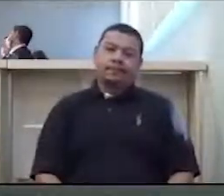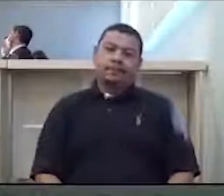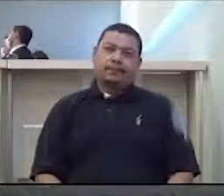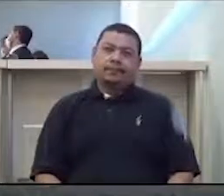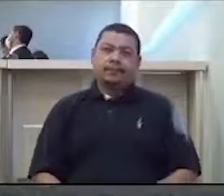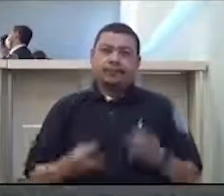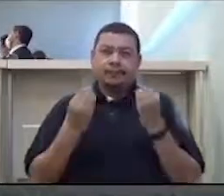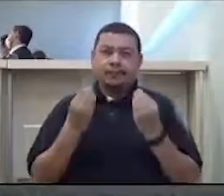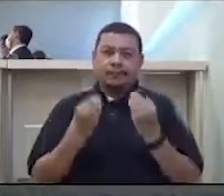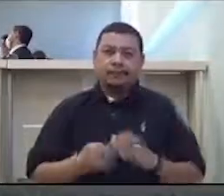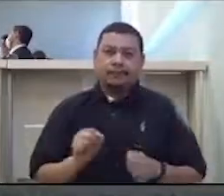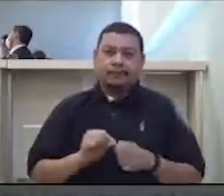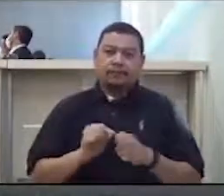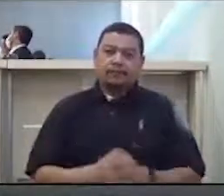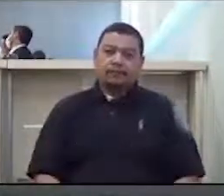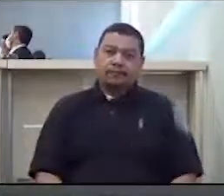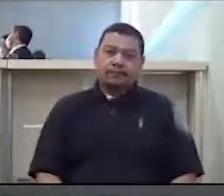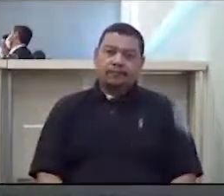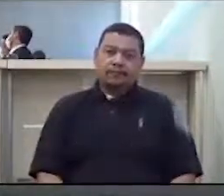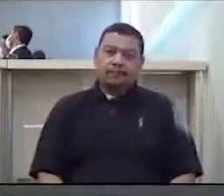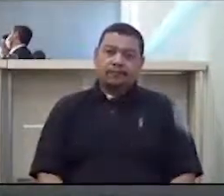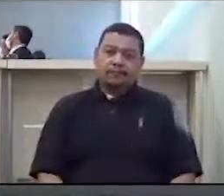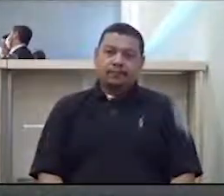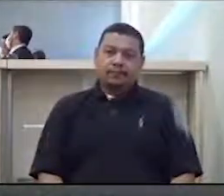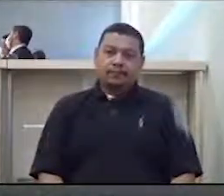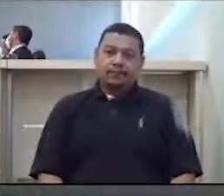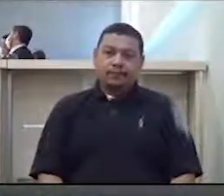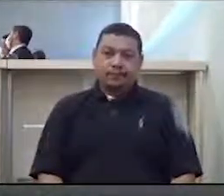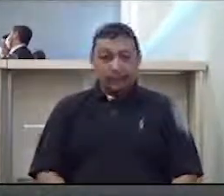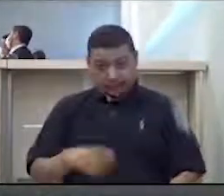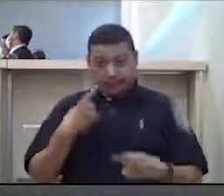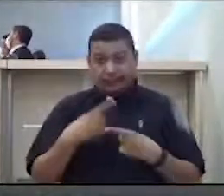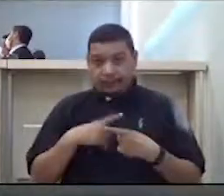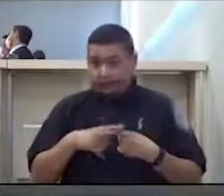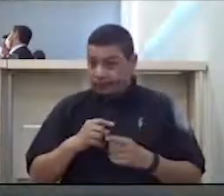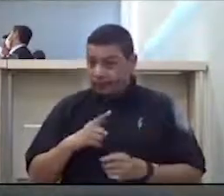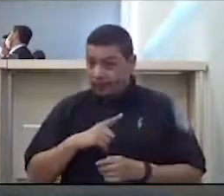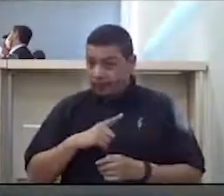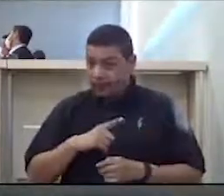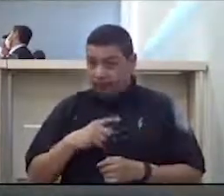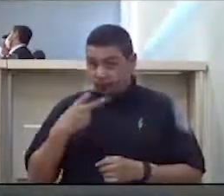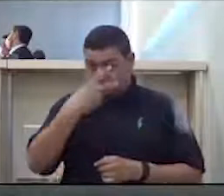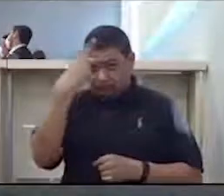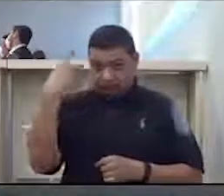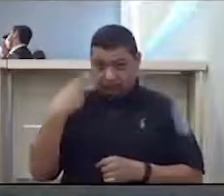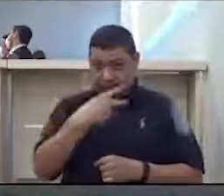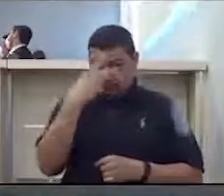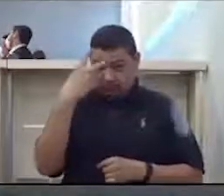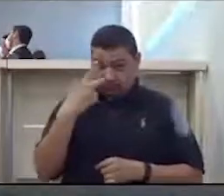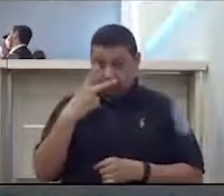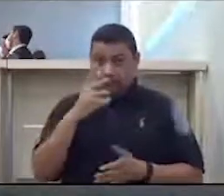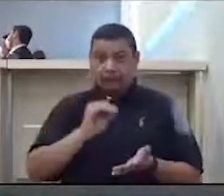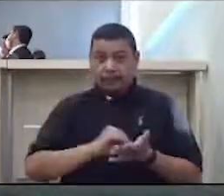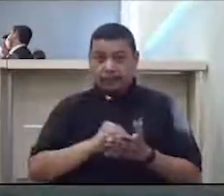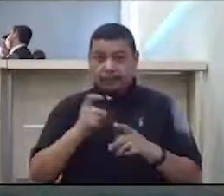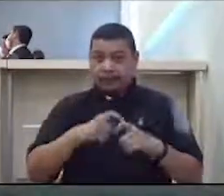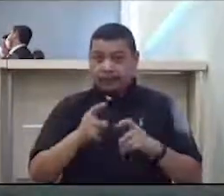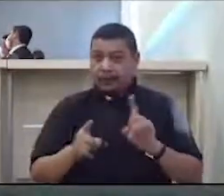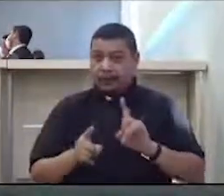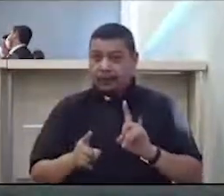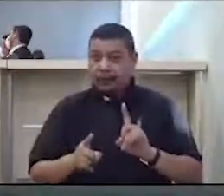Como que vai fazer? E tem uma coisa, não ficou 2 horas só não, sem médico lá não.